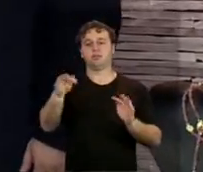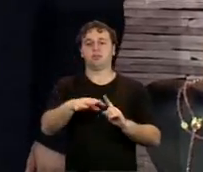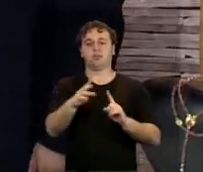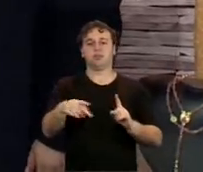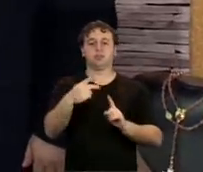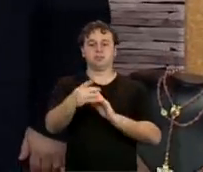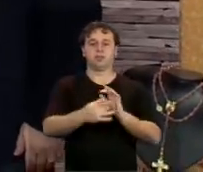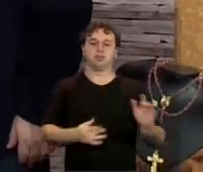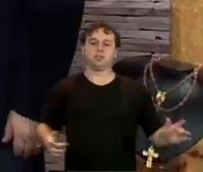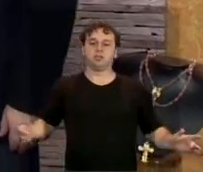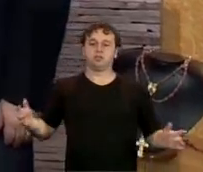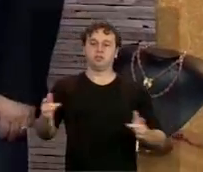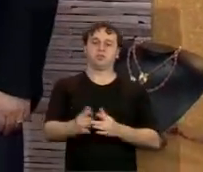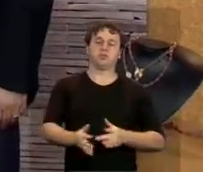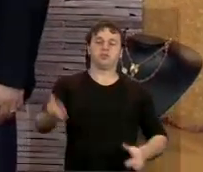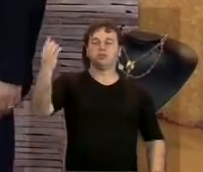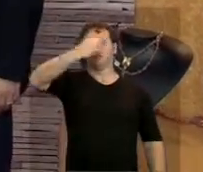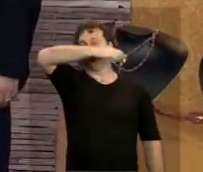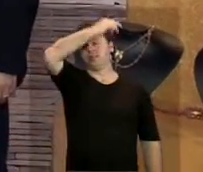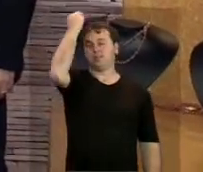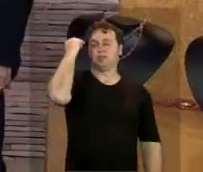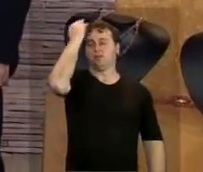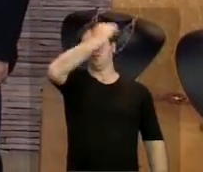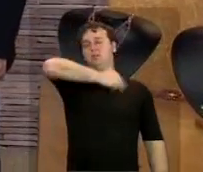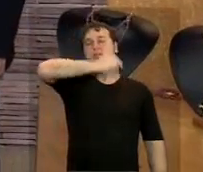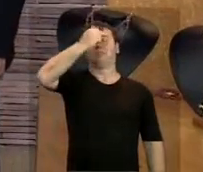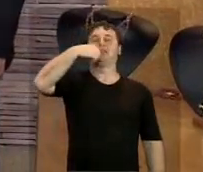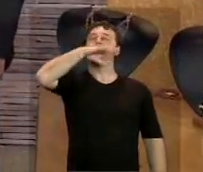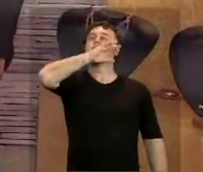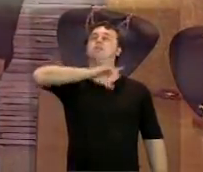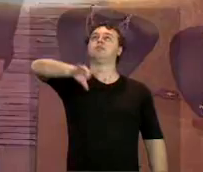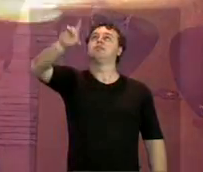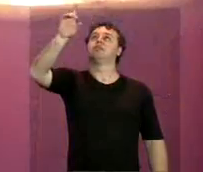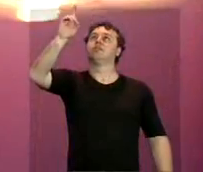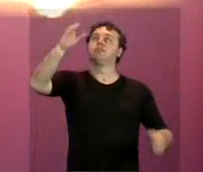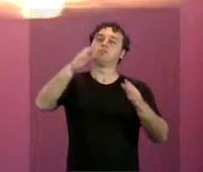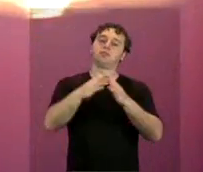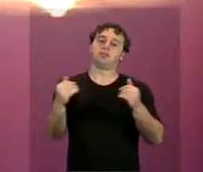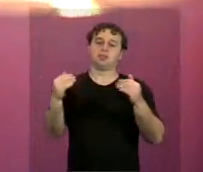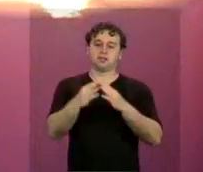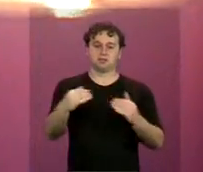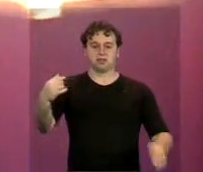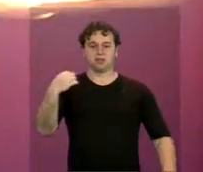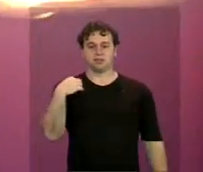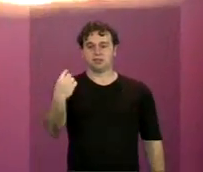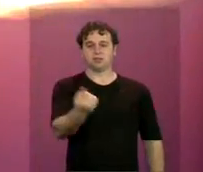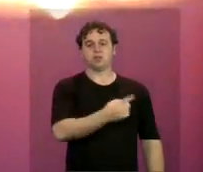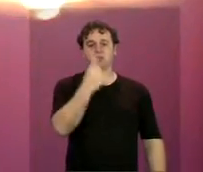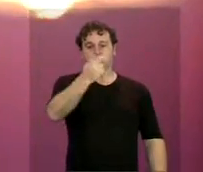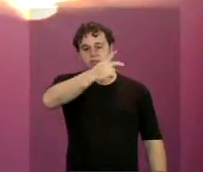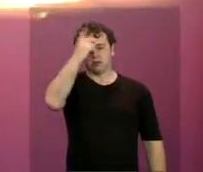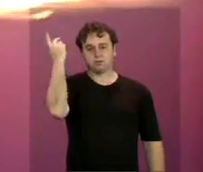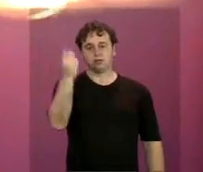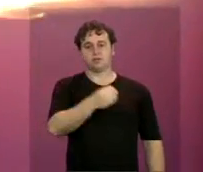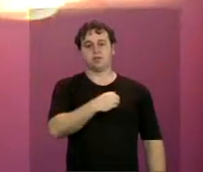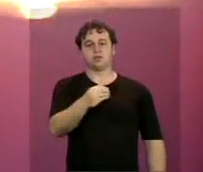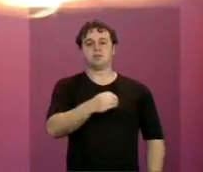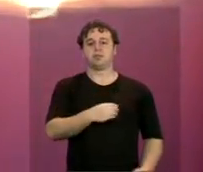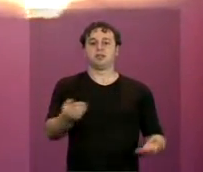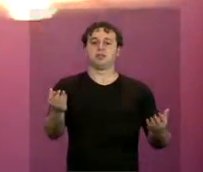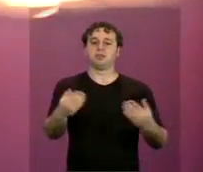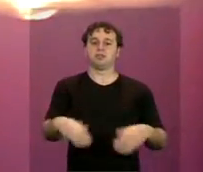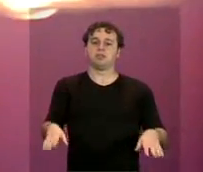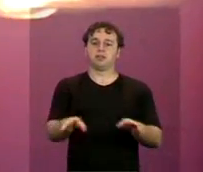sois vós entre as mulheres e bendito é o fruto do vosso ventre, Jesus. Santa Maria, Mãe de Deus, rogai por